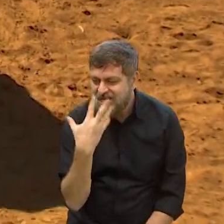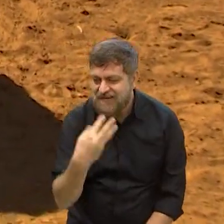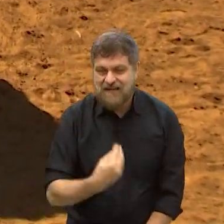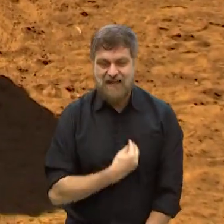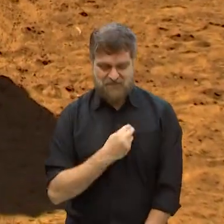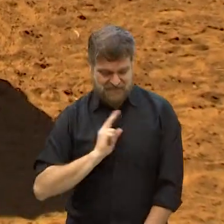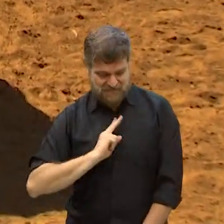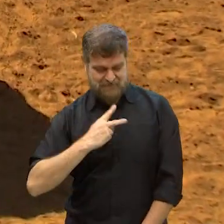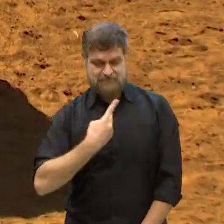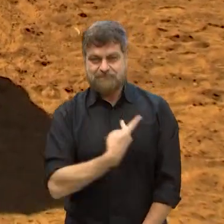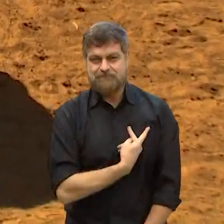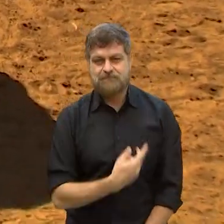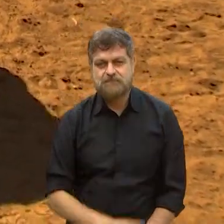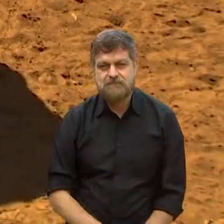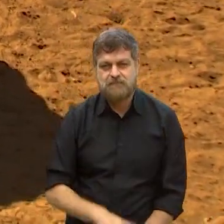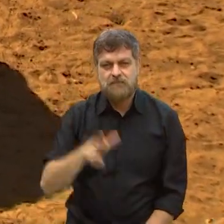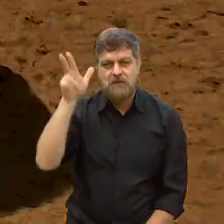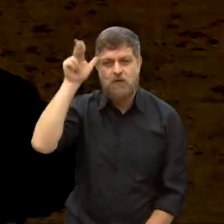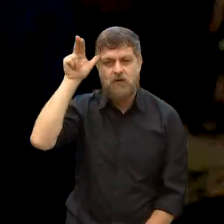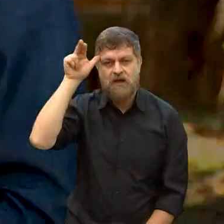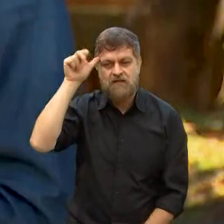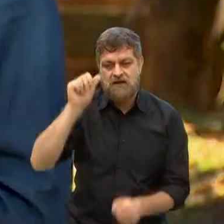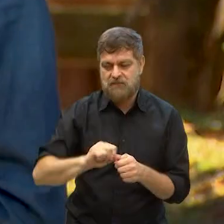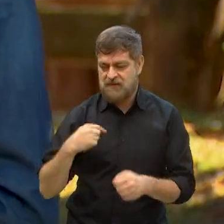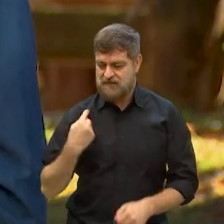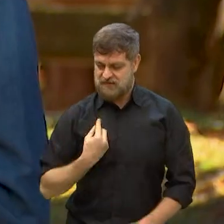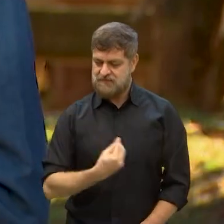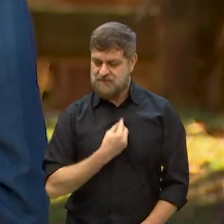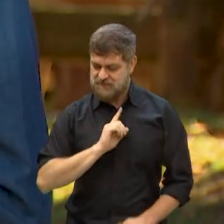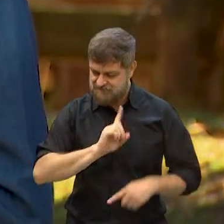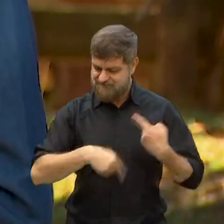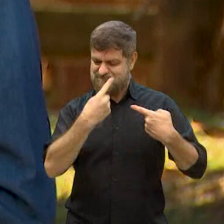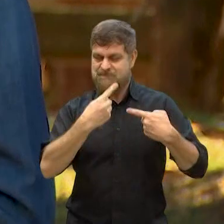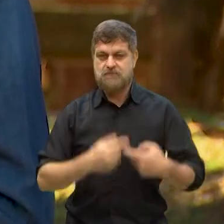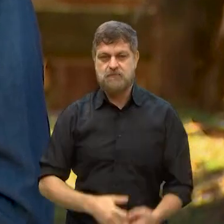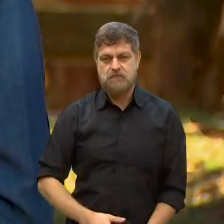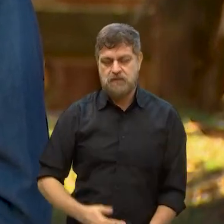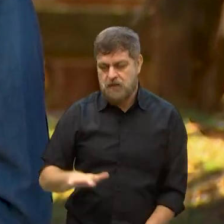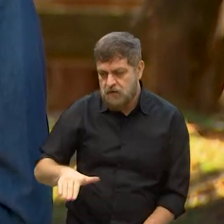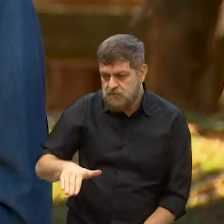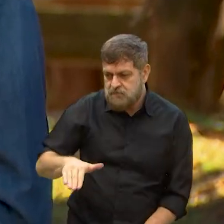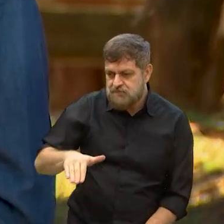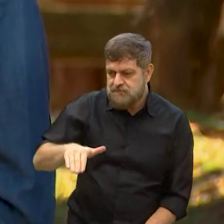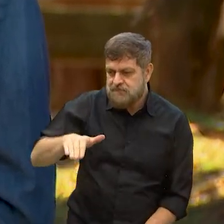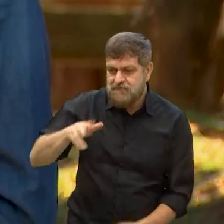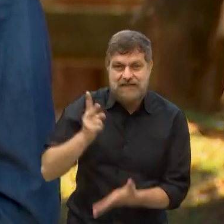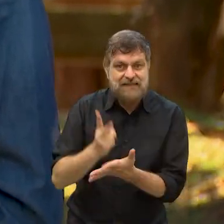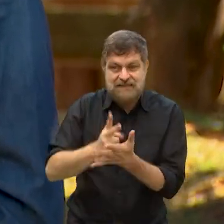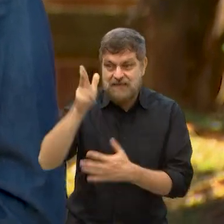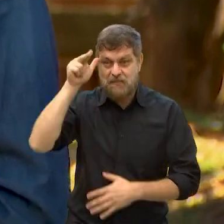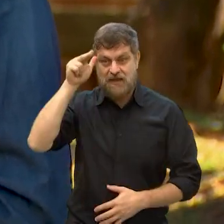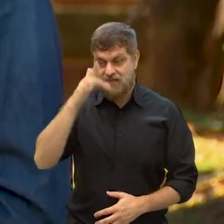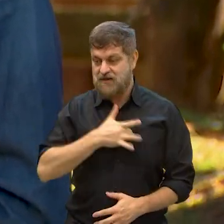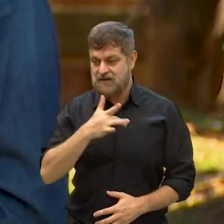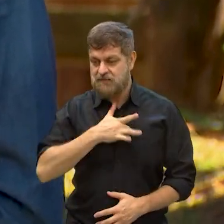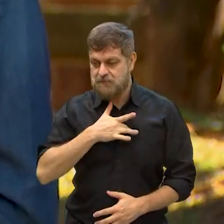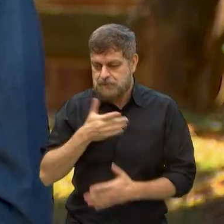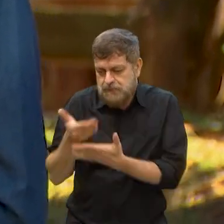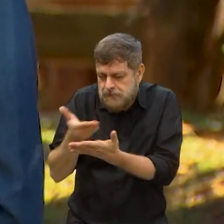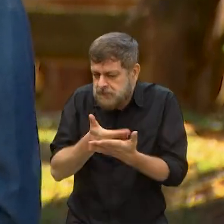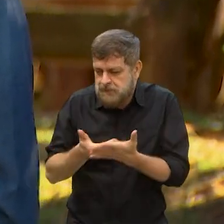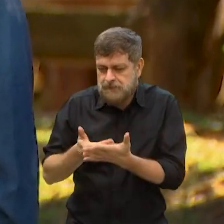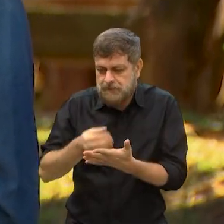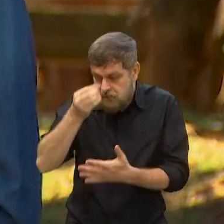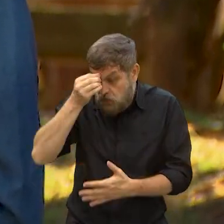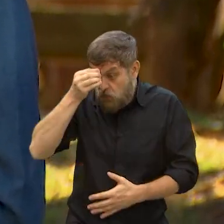como esse encanto transformou a sua vida. Porque o cavalo é transformador. Eu me apaixonei desde pequena, sou apaixonada, e